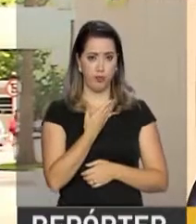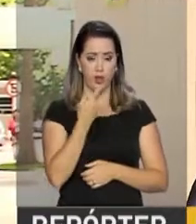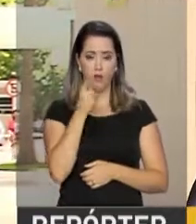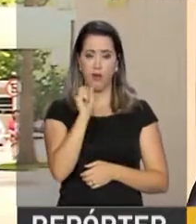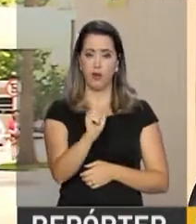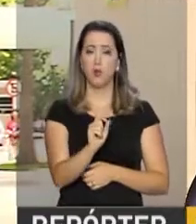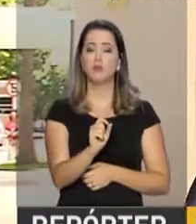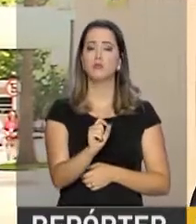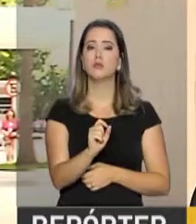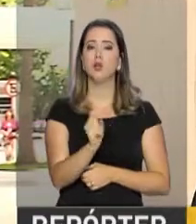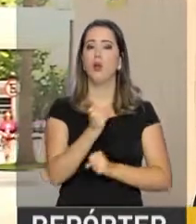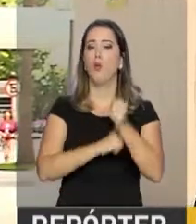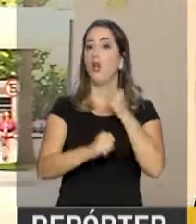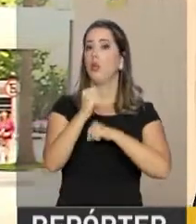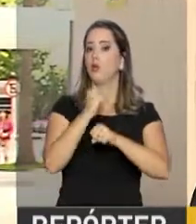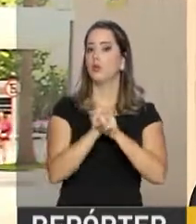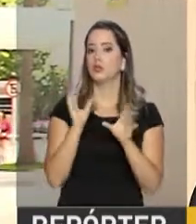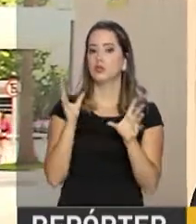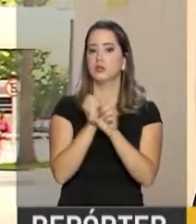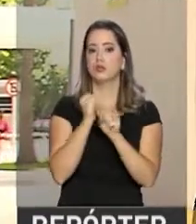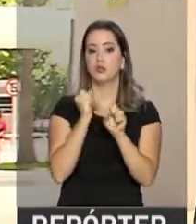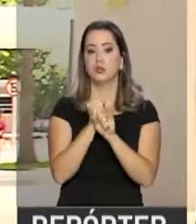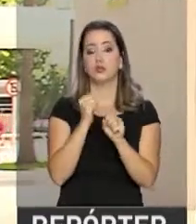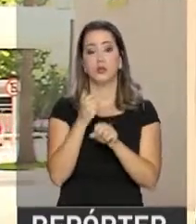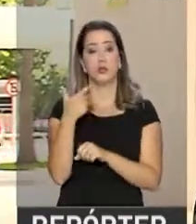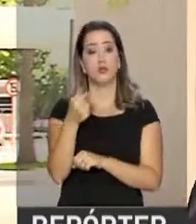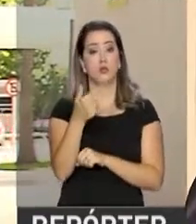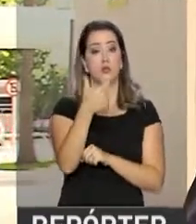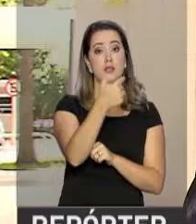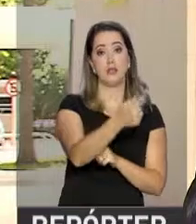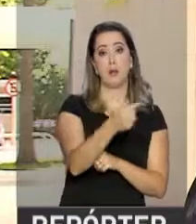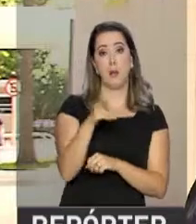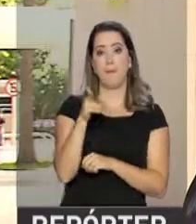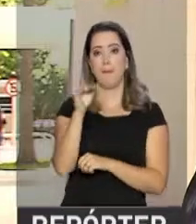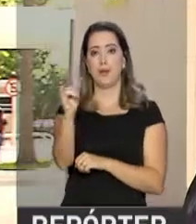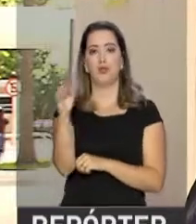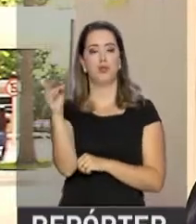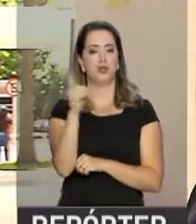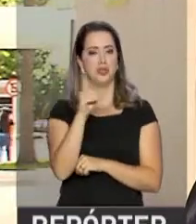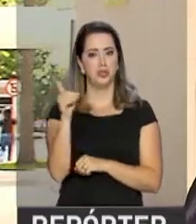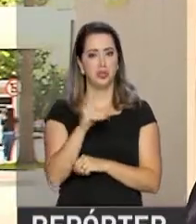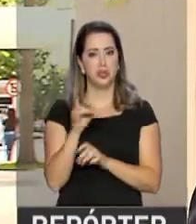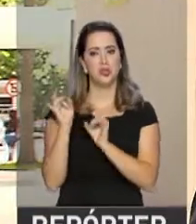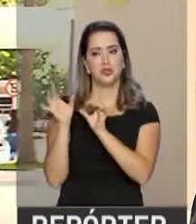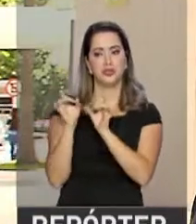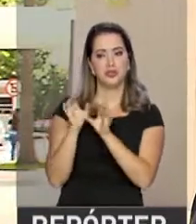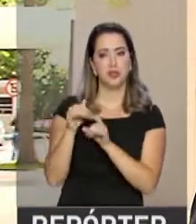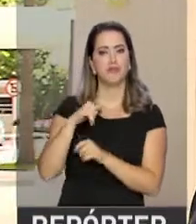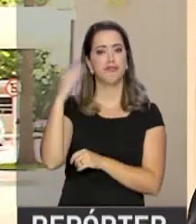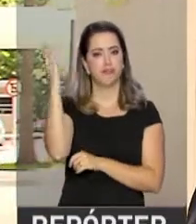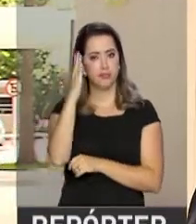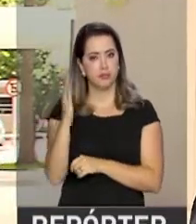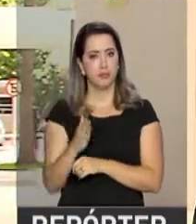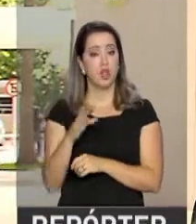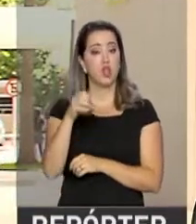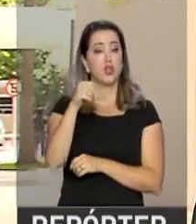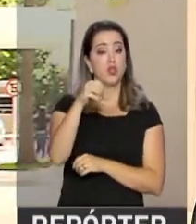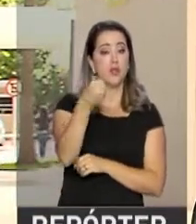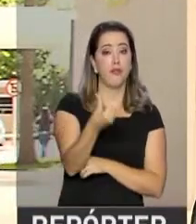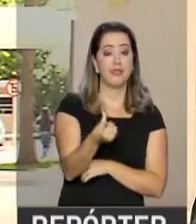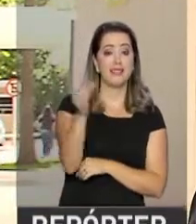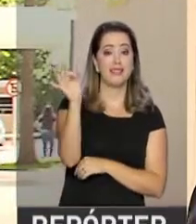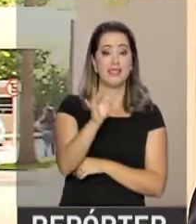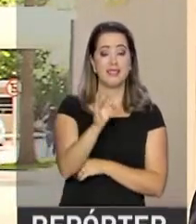cerca de 217 bilhões de dólares desse total 96 bilhões de dólares vieram do